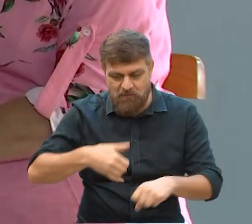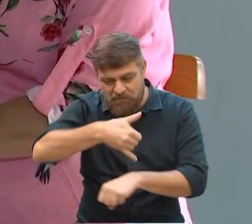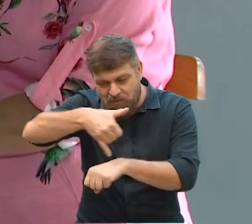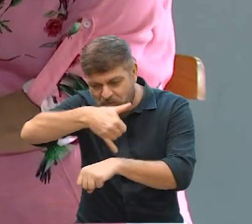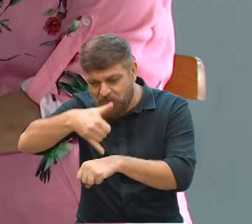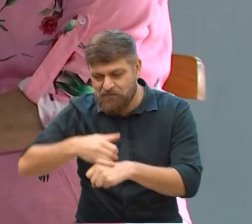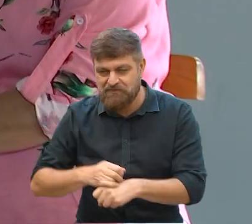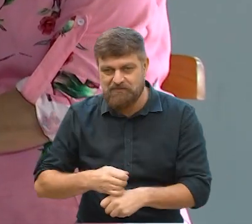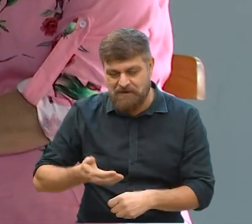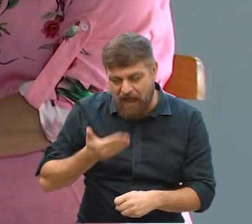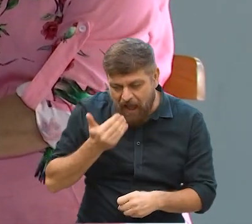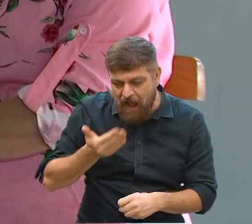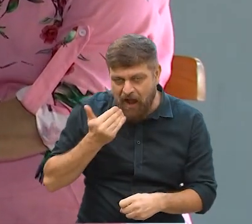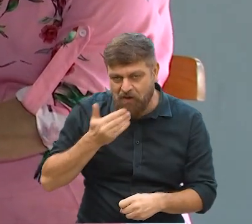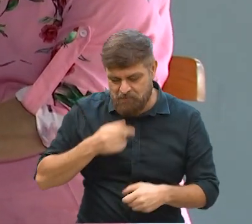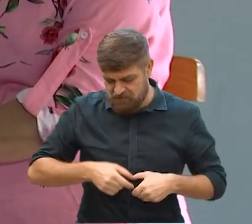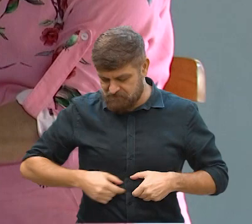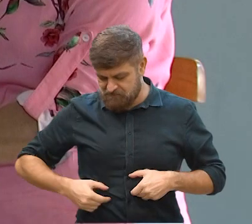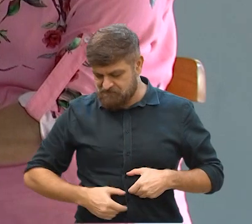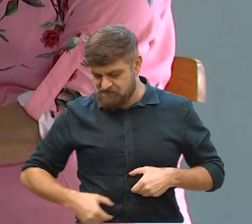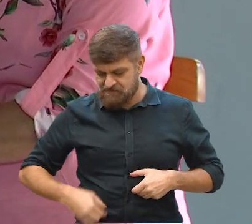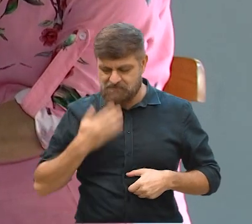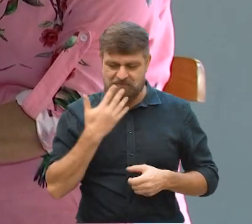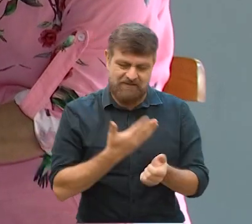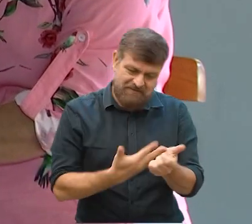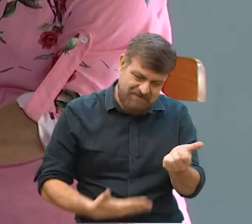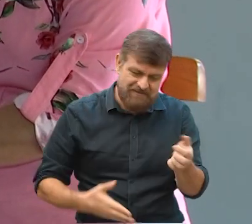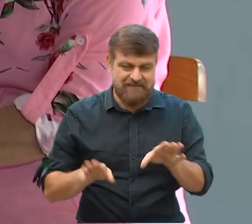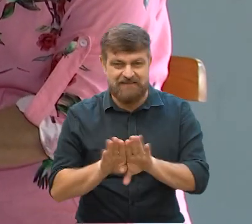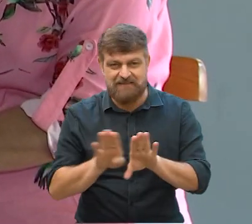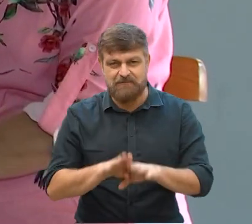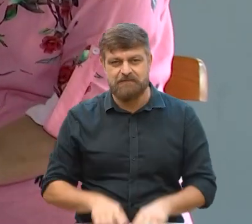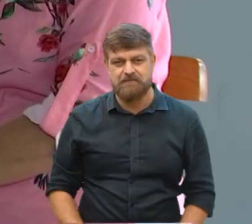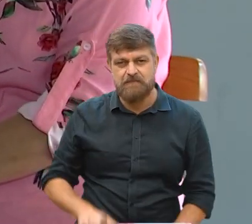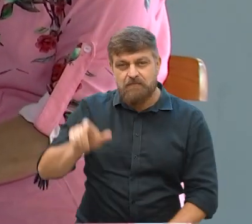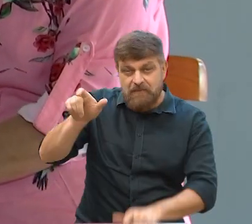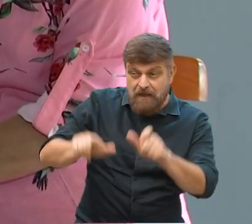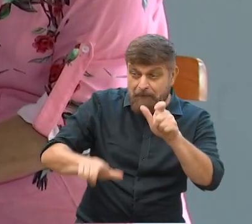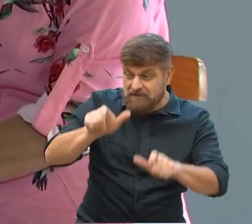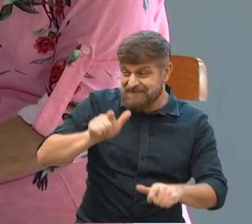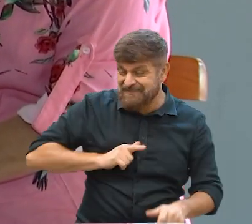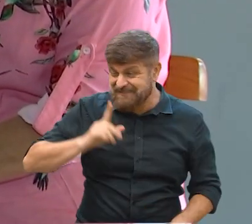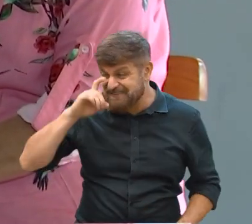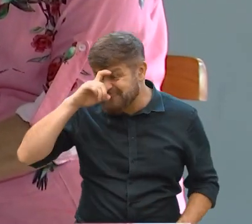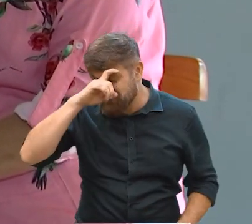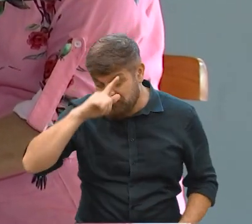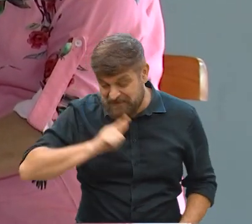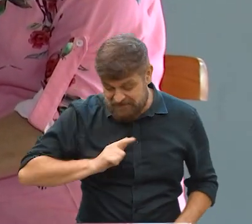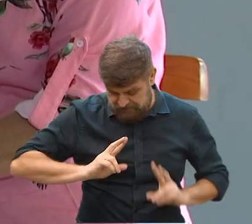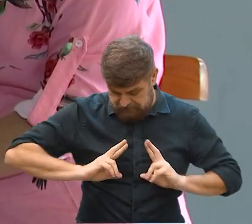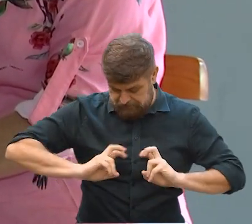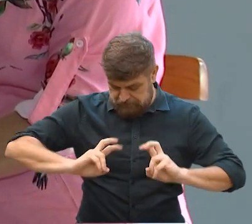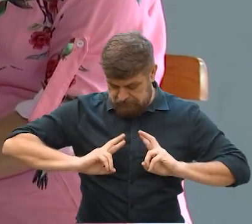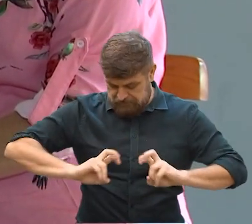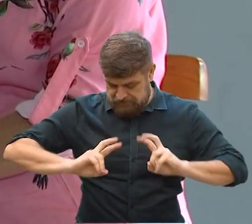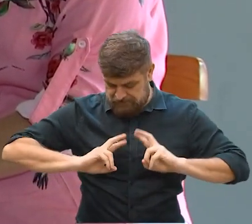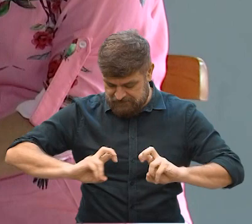de gordura, não só no intestino, mas também no sangue, etc. Pessoas que têm alguma dificuldade, que têm algum